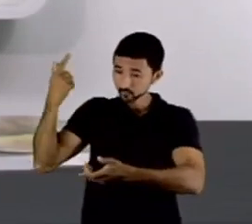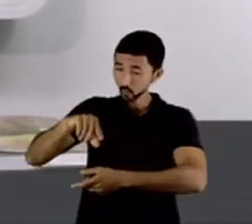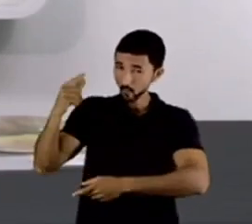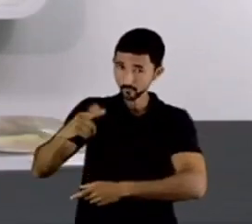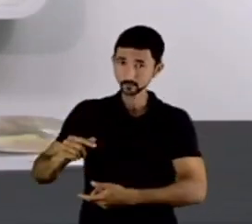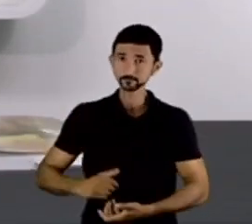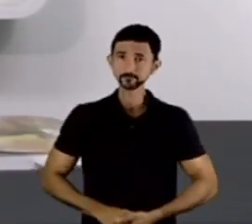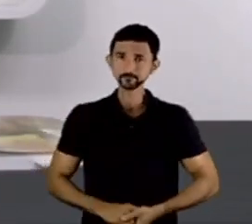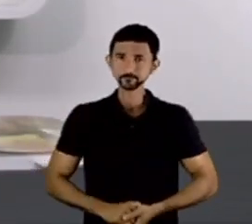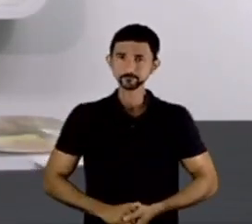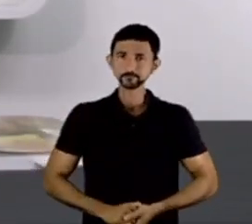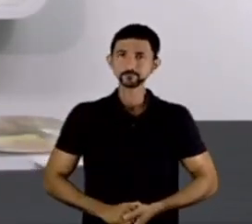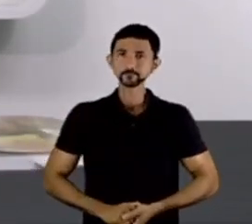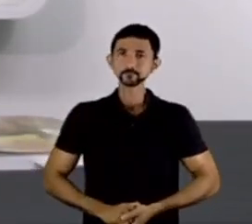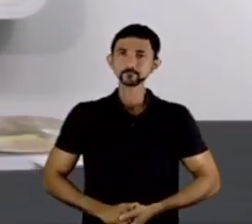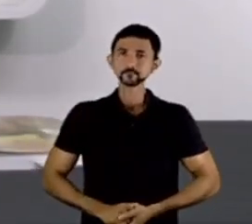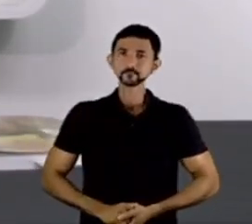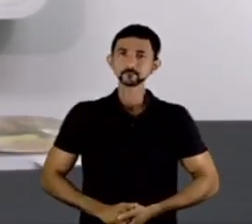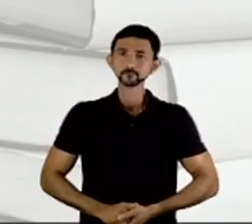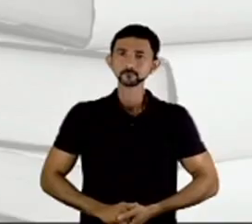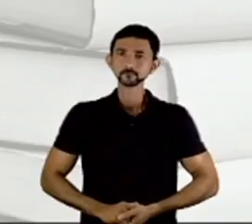tá? Corta pra cá.